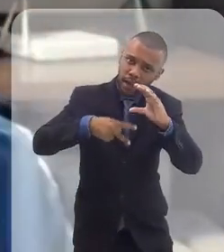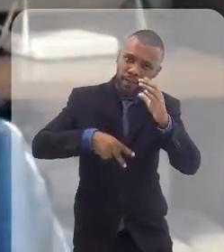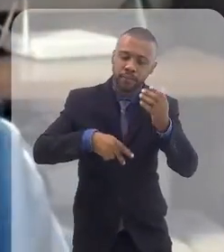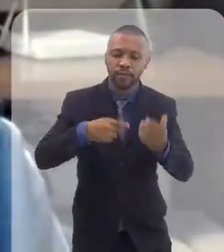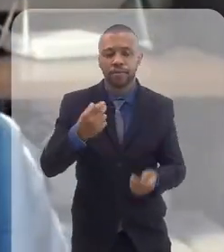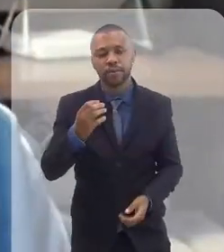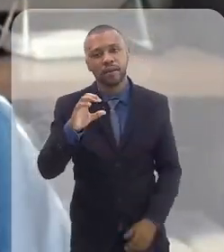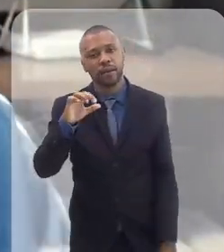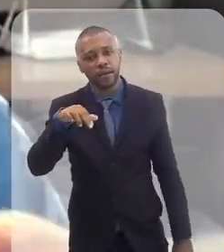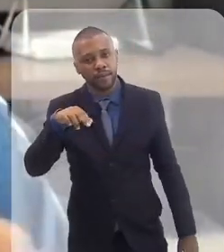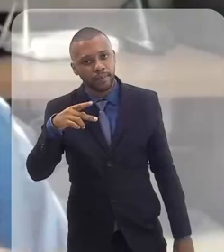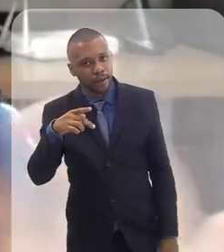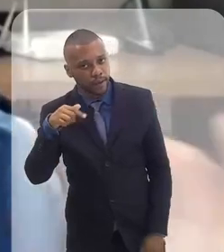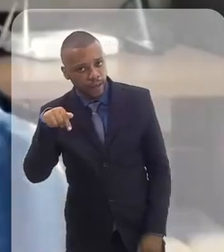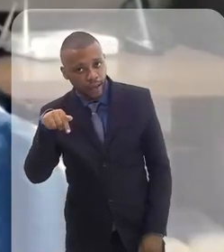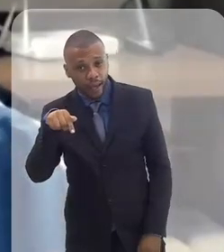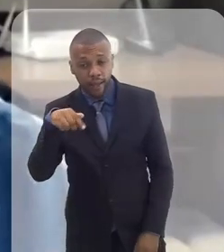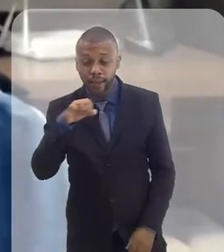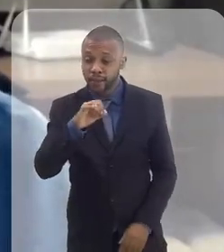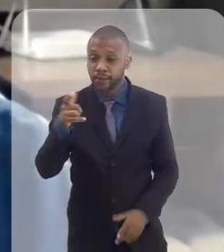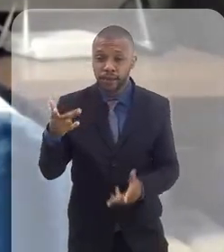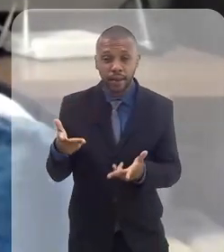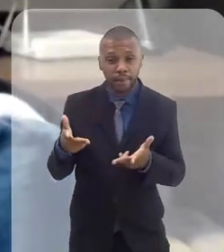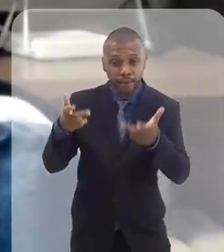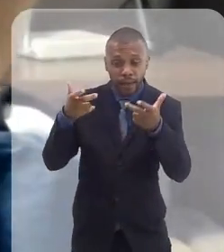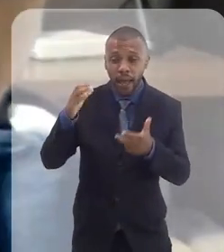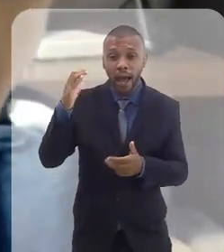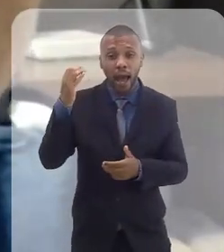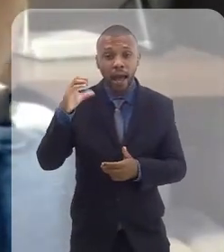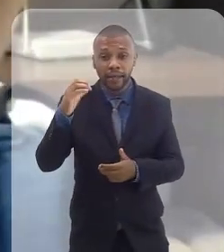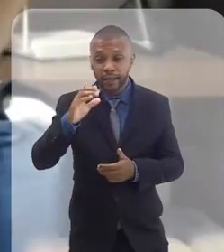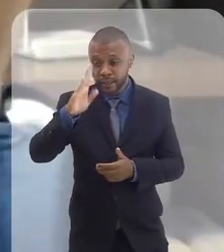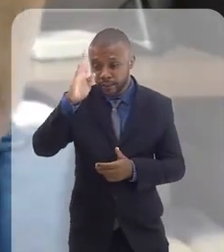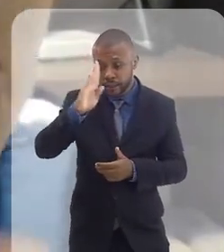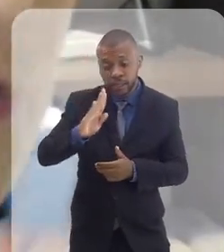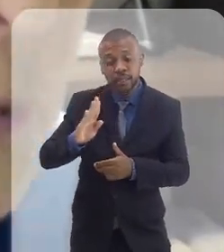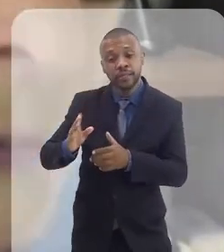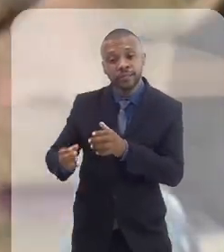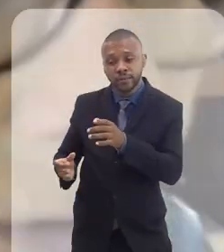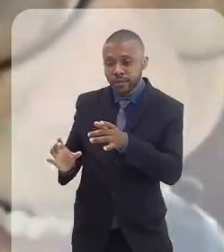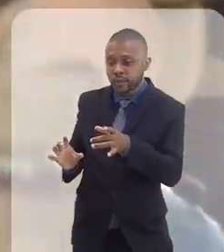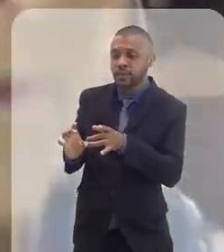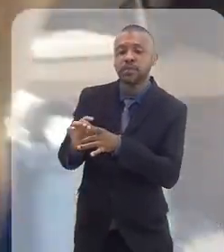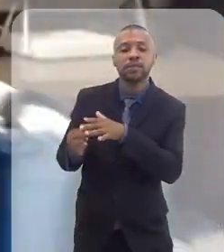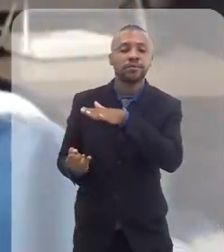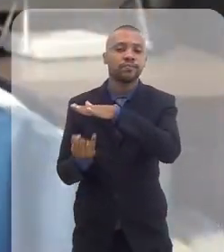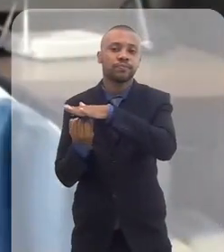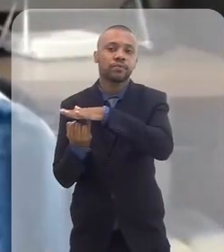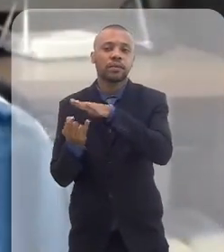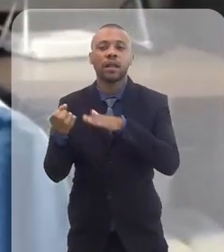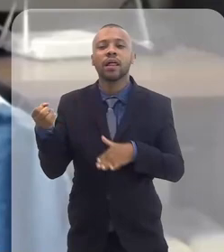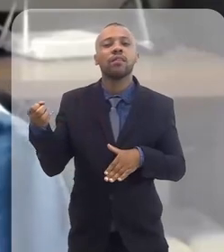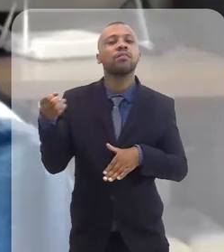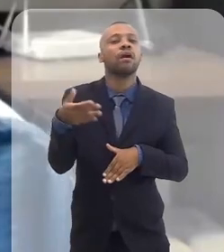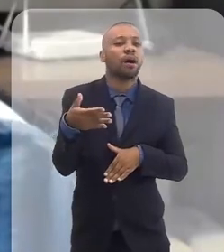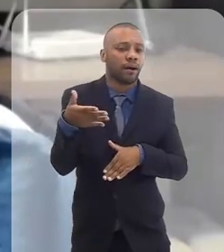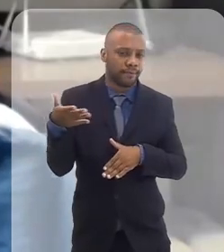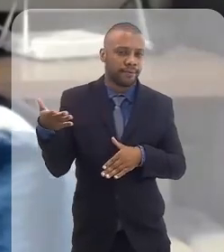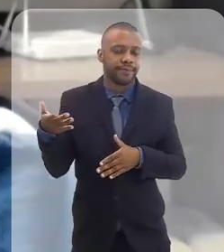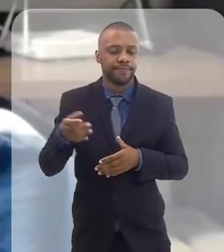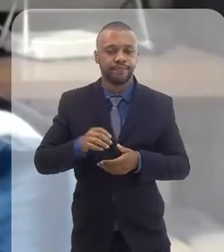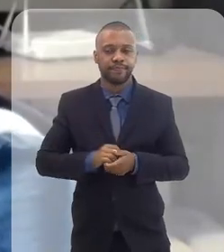e do CNPq. Então, se você olhar a ciência brasileira como institucionalizada, ela é